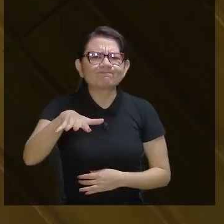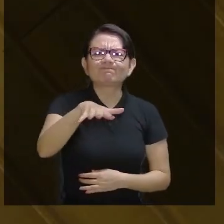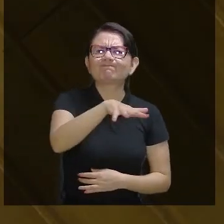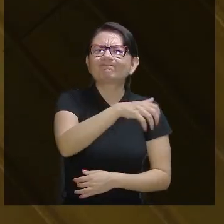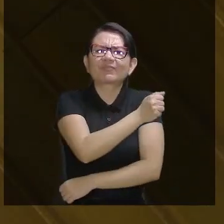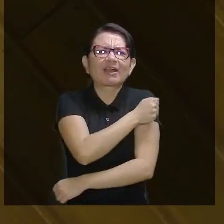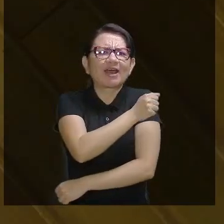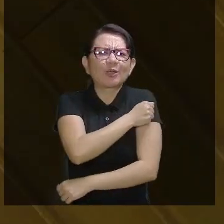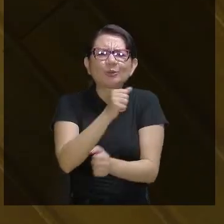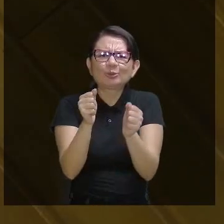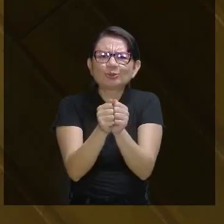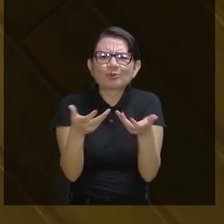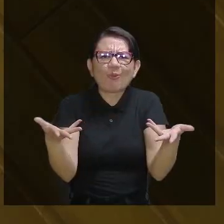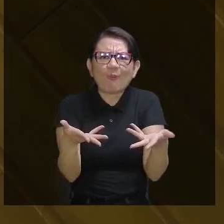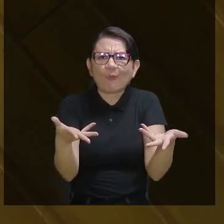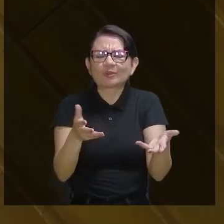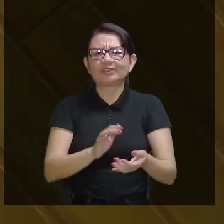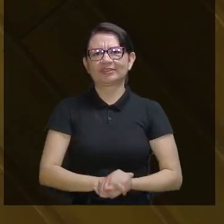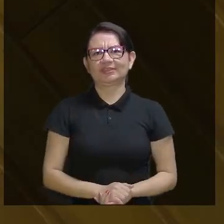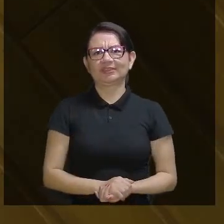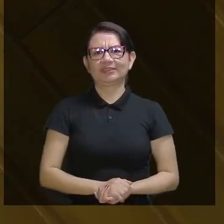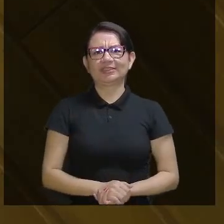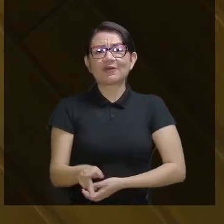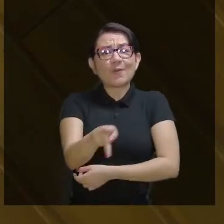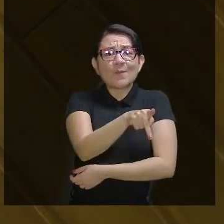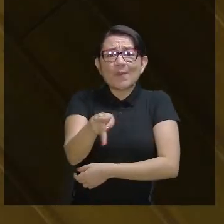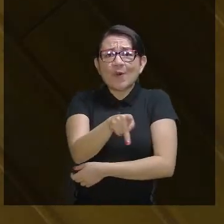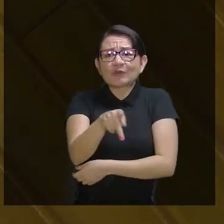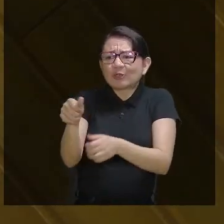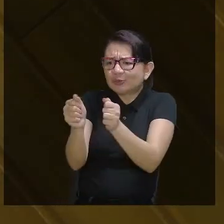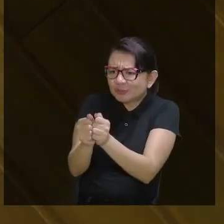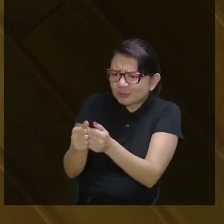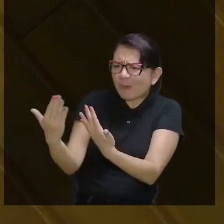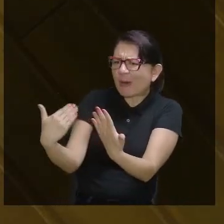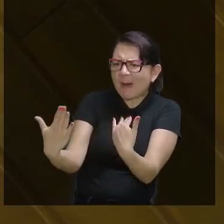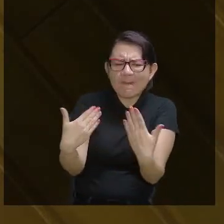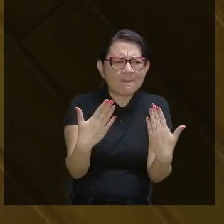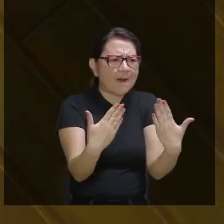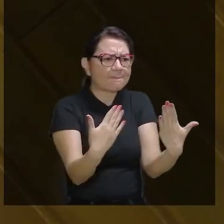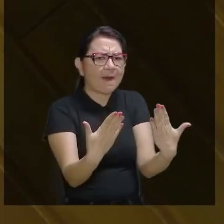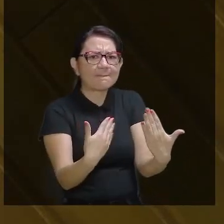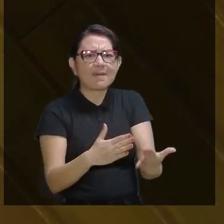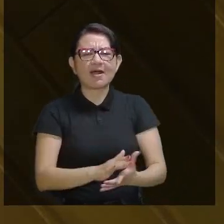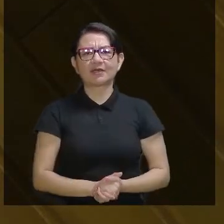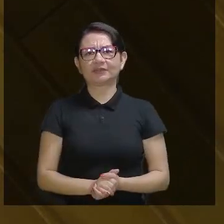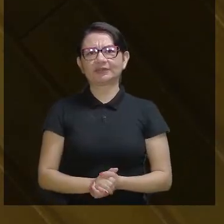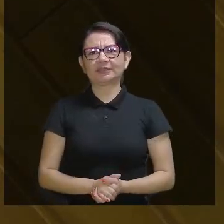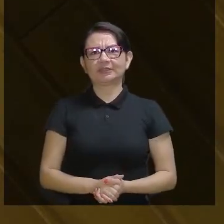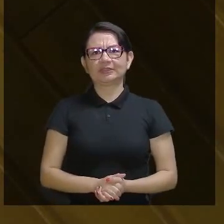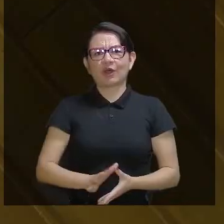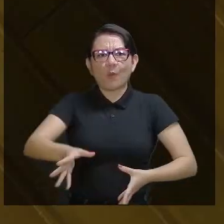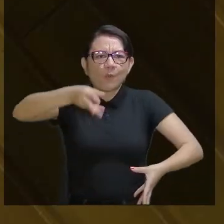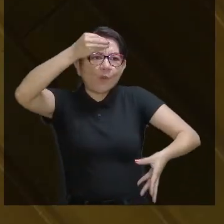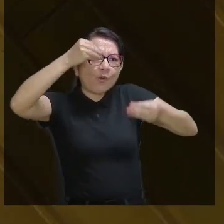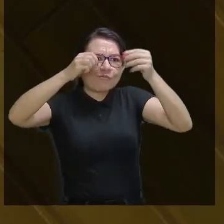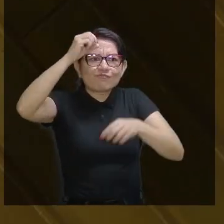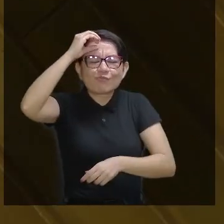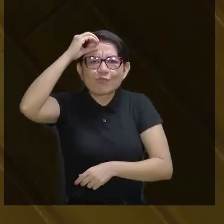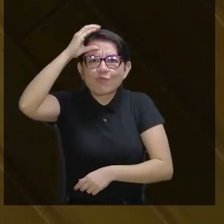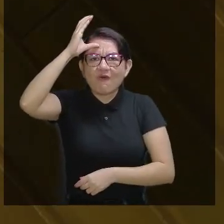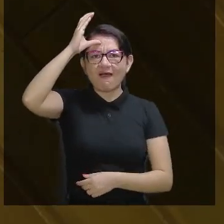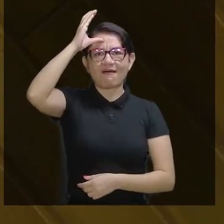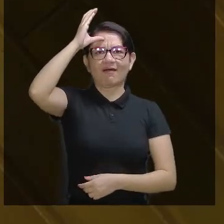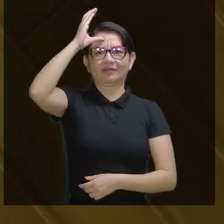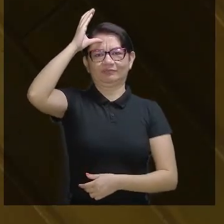daqueles alunos que eu estou hoje, no meio dos professores, sabe? Eu fico bebendo de conhecimento que eu